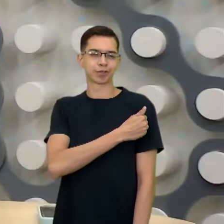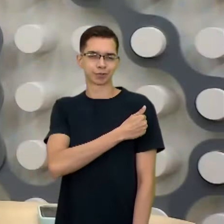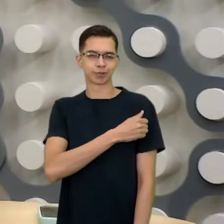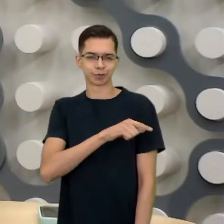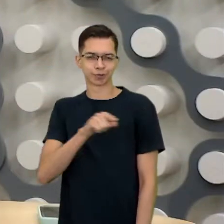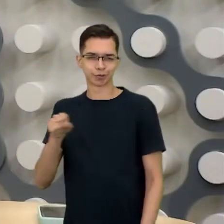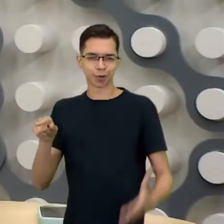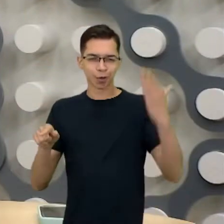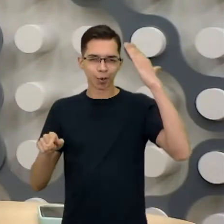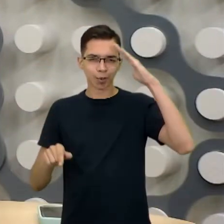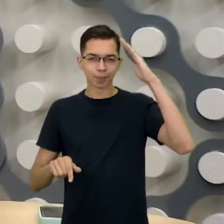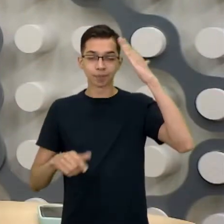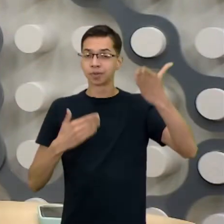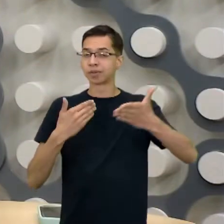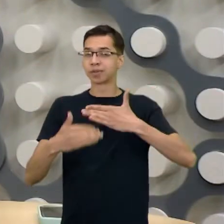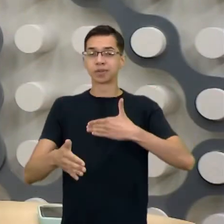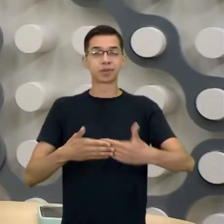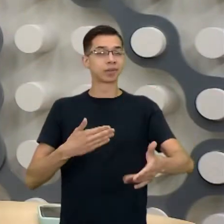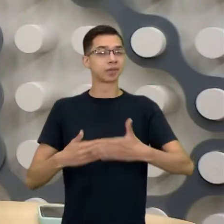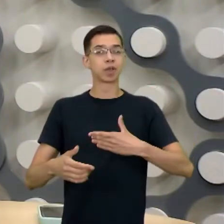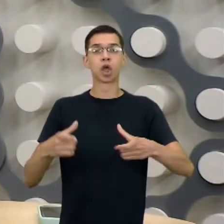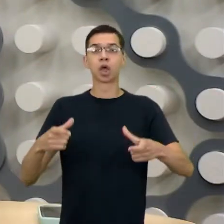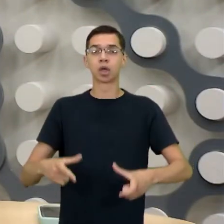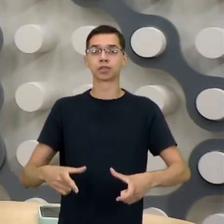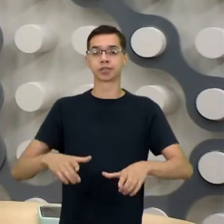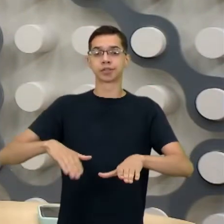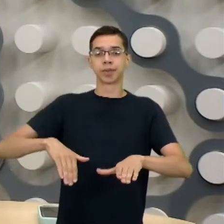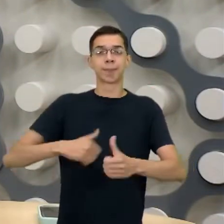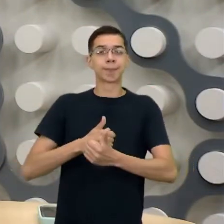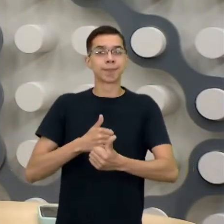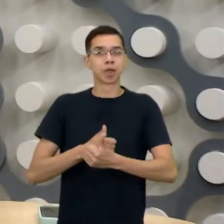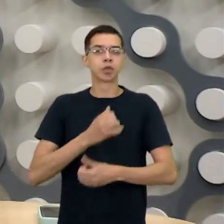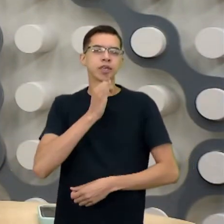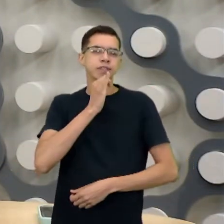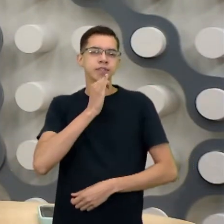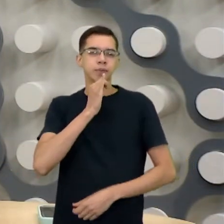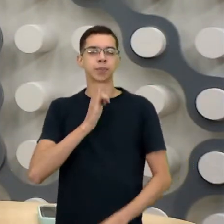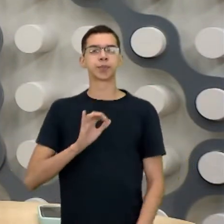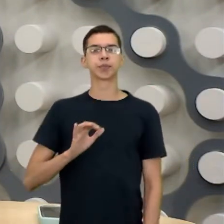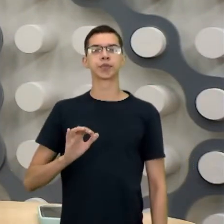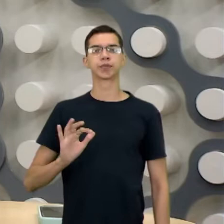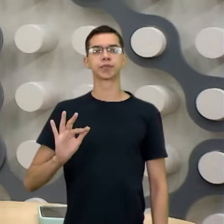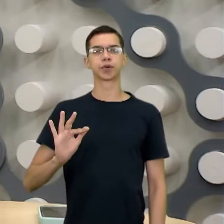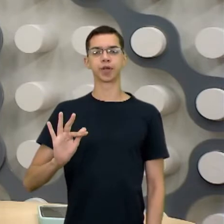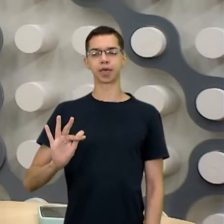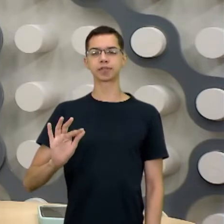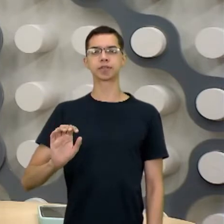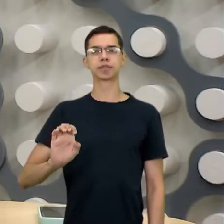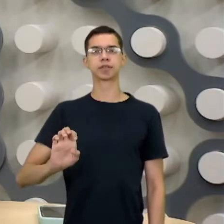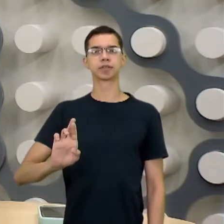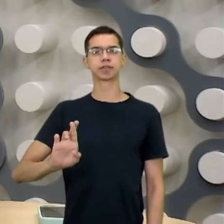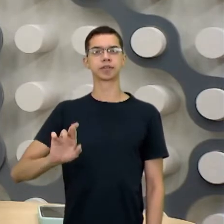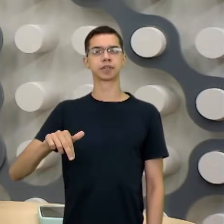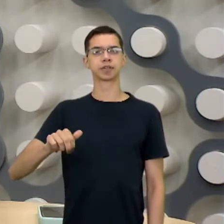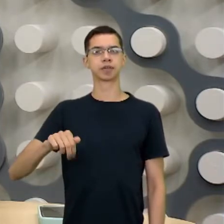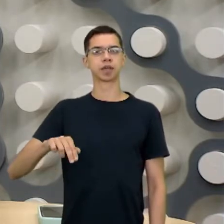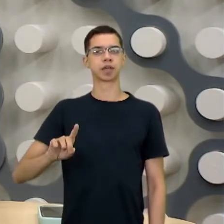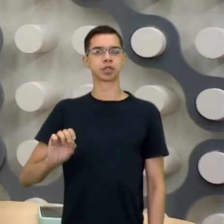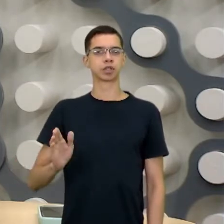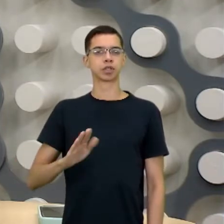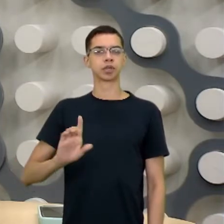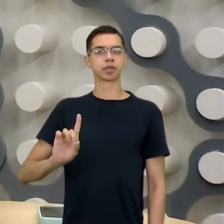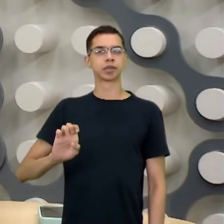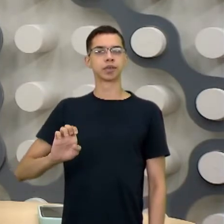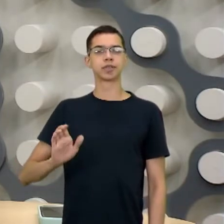está no continente ou se está no litoral, tem as ilhas lá, né? Por exemplo, Fernando de Noronha e outras ilhas aí, no extremo norte